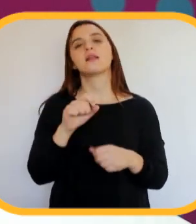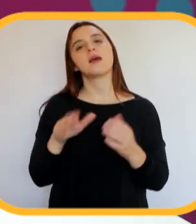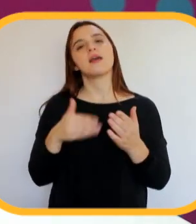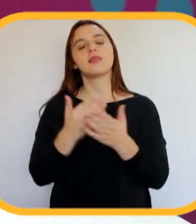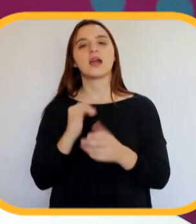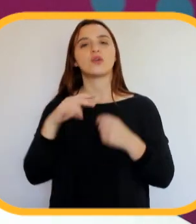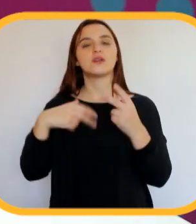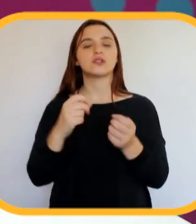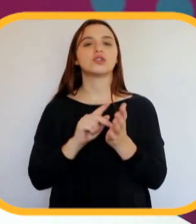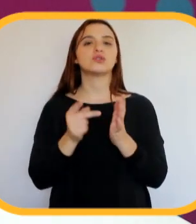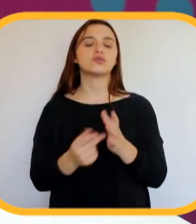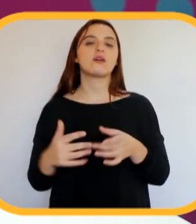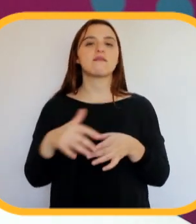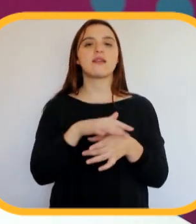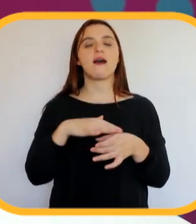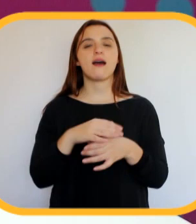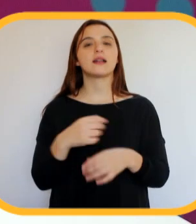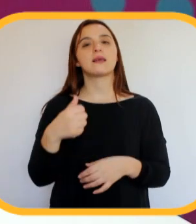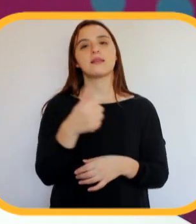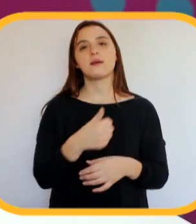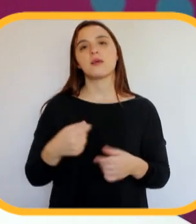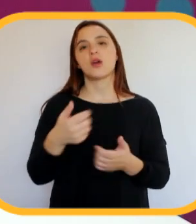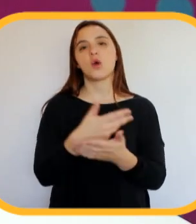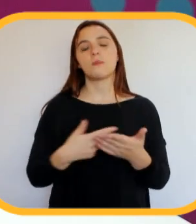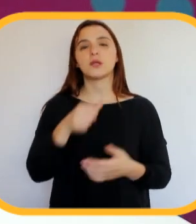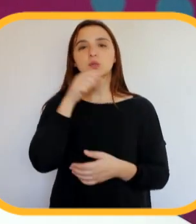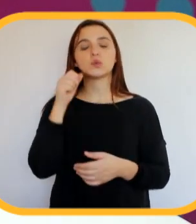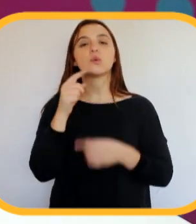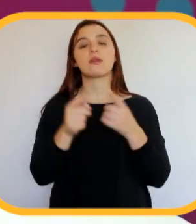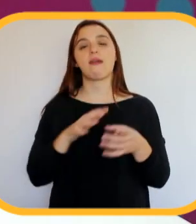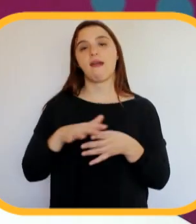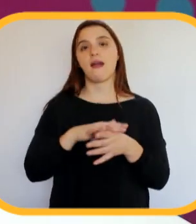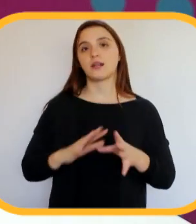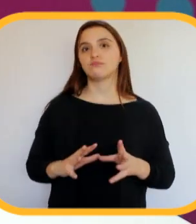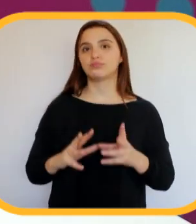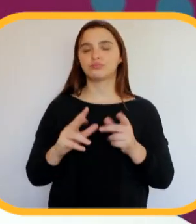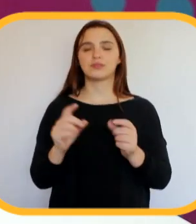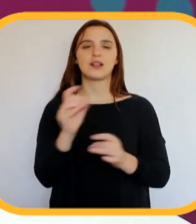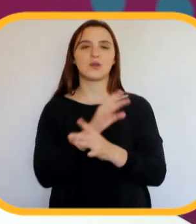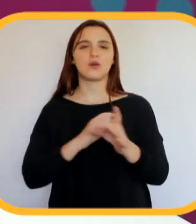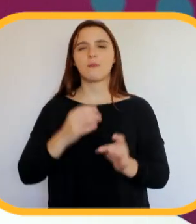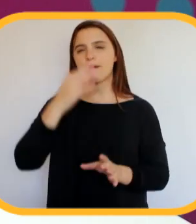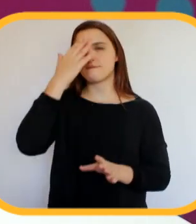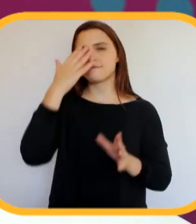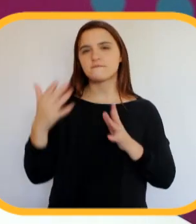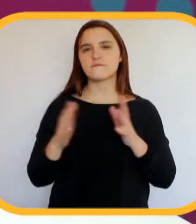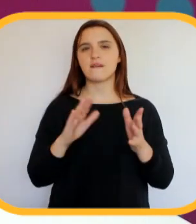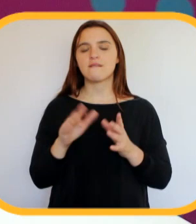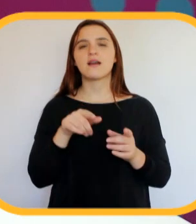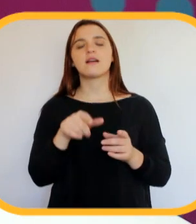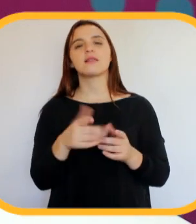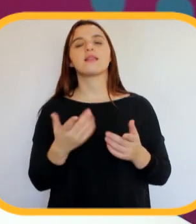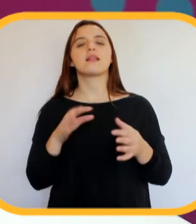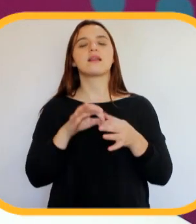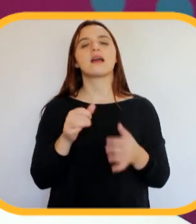por promover a inovação tecnológica na área da bioeconomia azul. Trata-se de um setor em crescimento na Europa e estima-se que o mercado